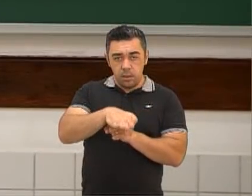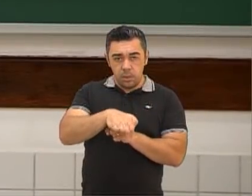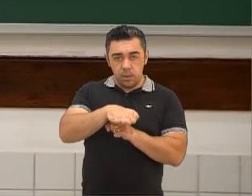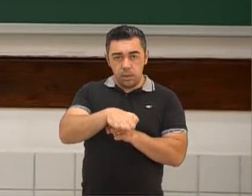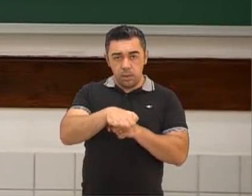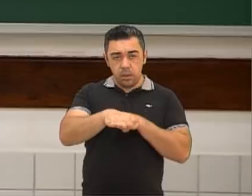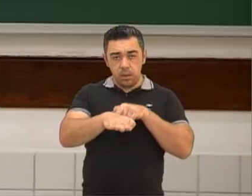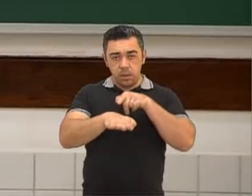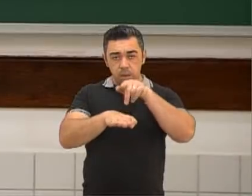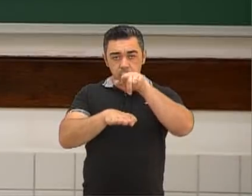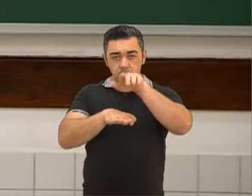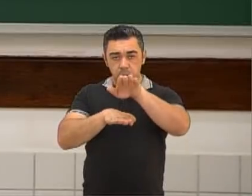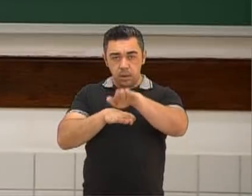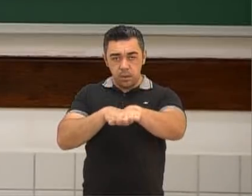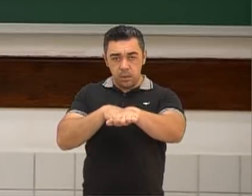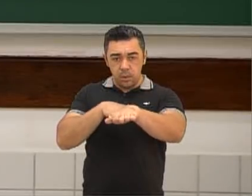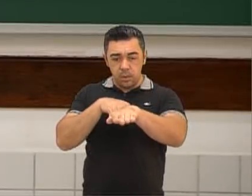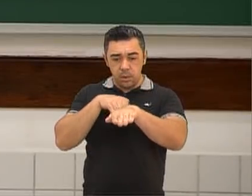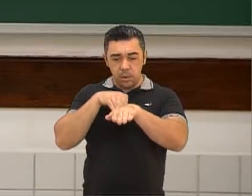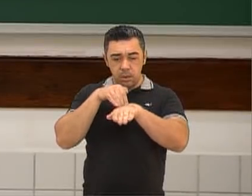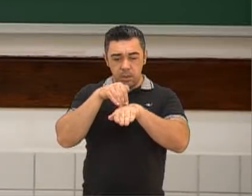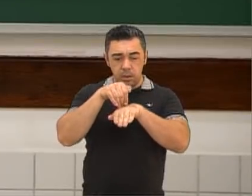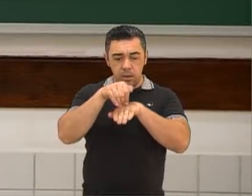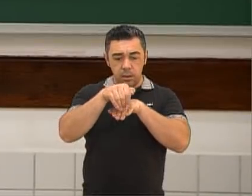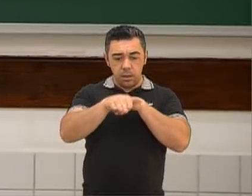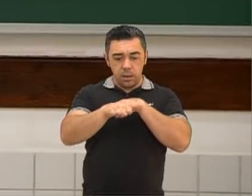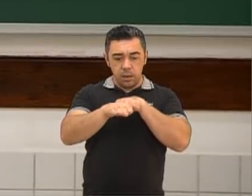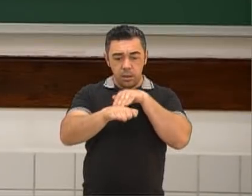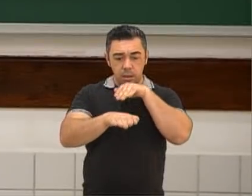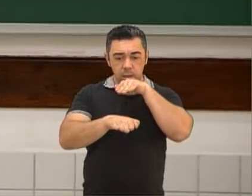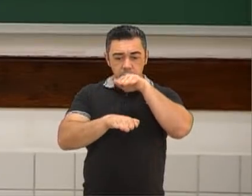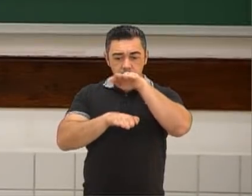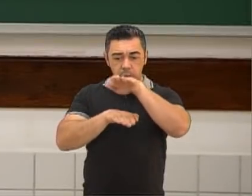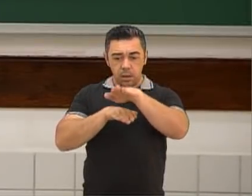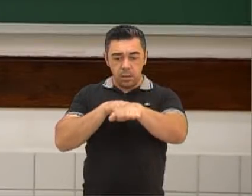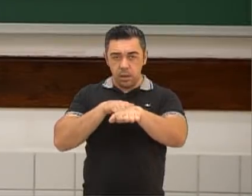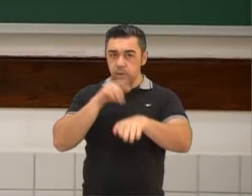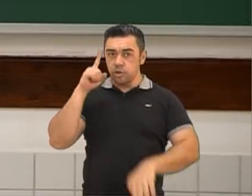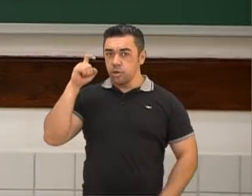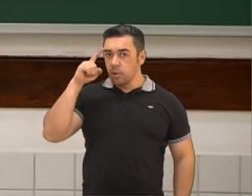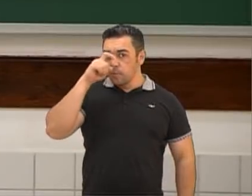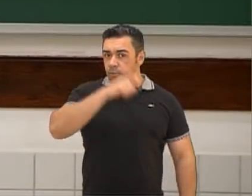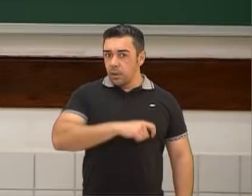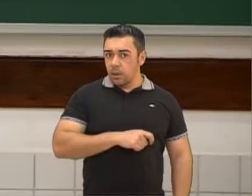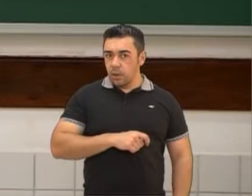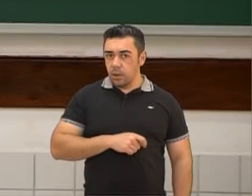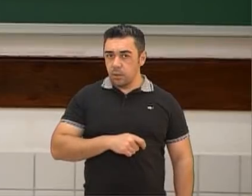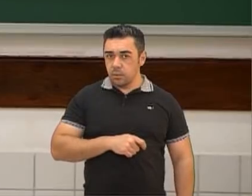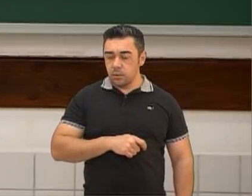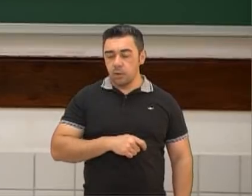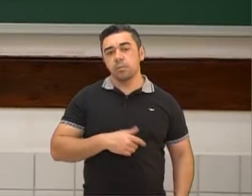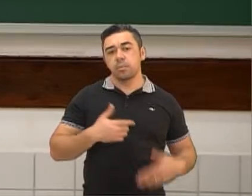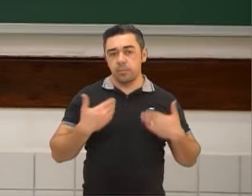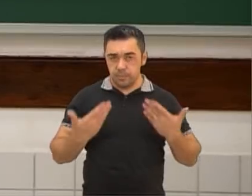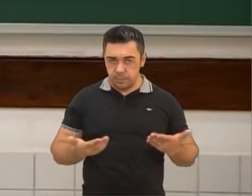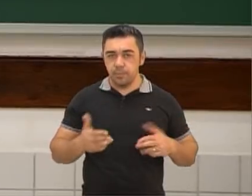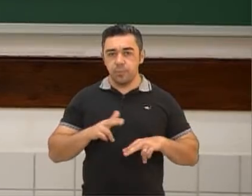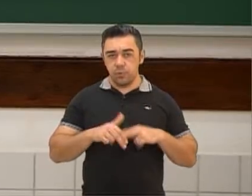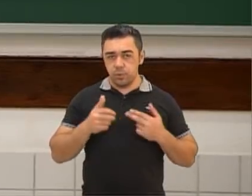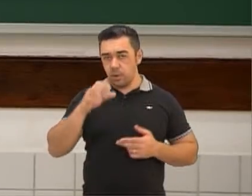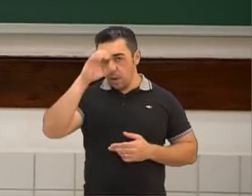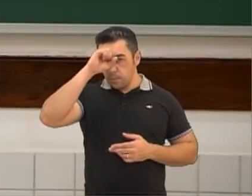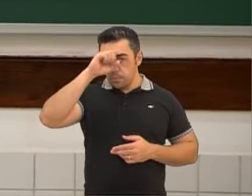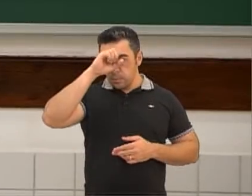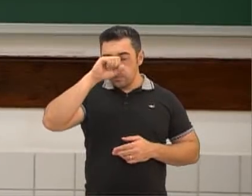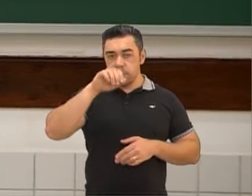se equilibrar. Então é algo muito difícil. Por isso, o primeiro passo é aprender a se equilibrar.